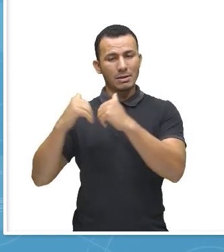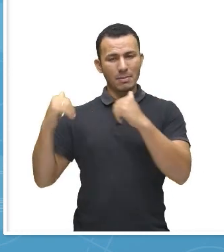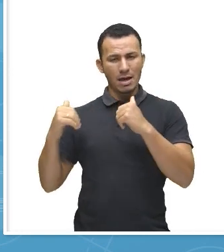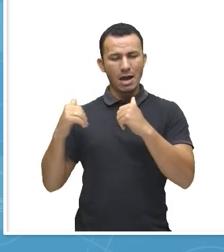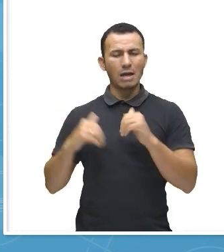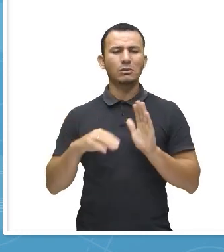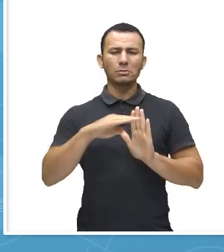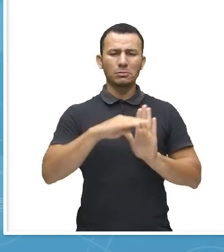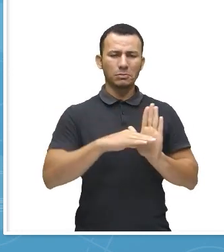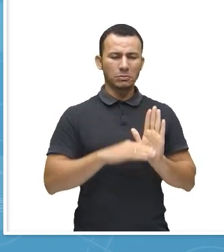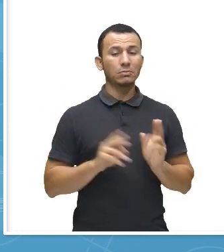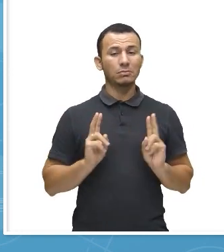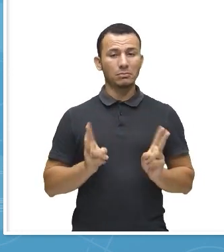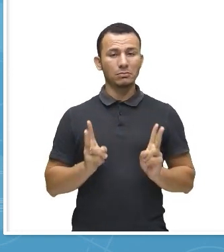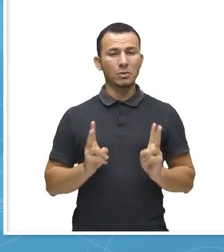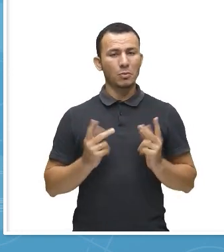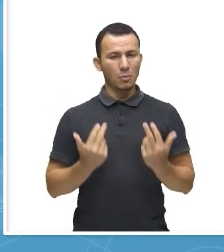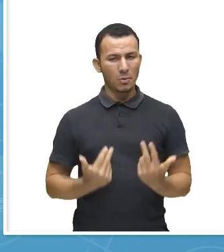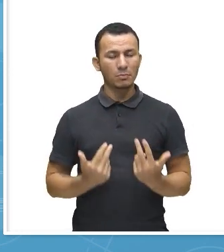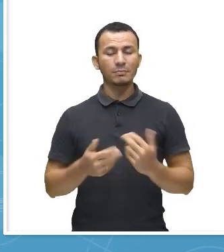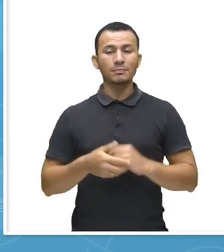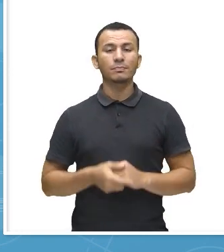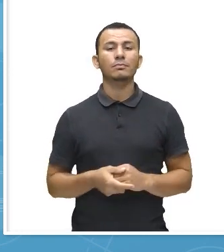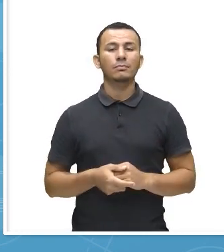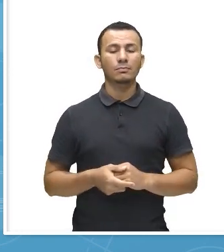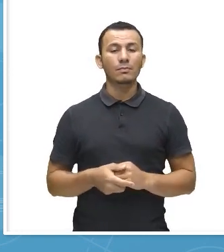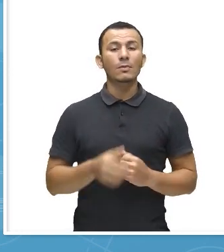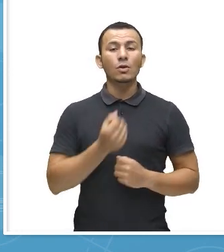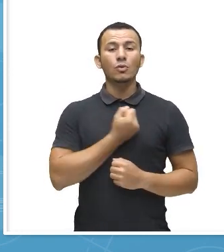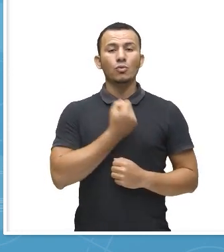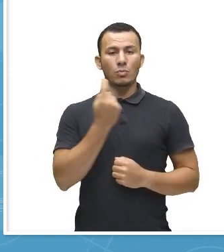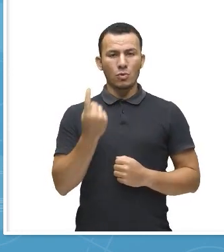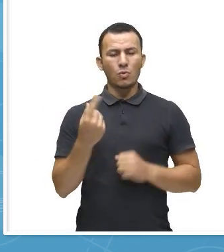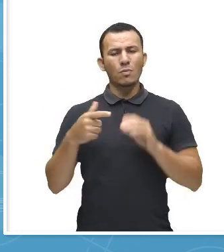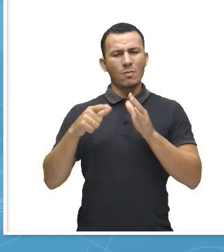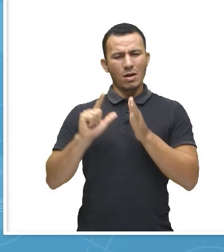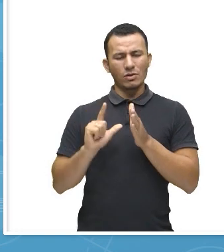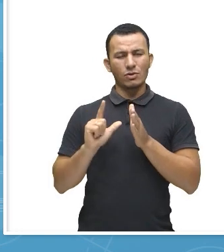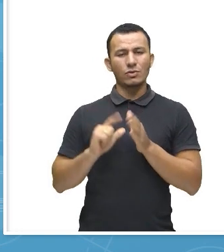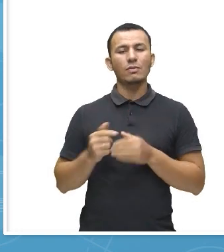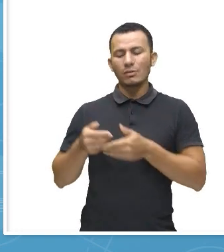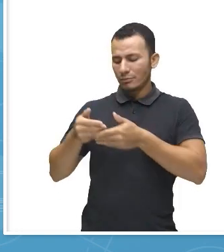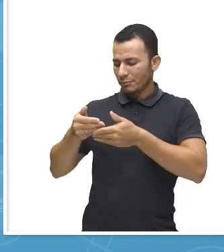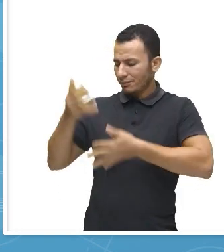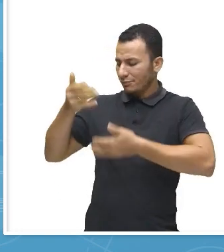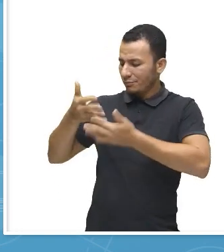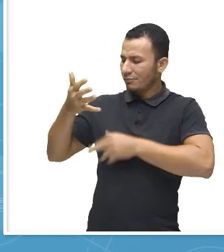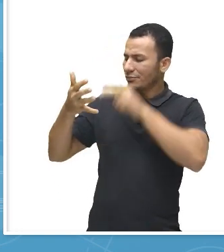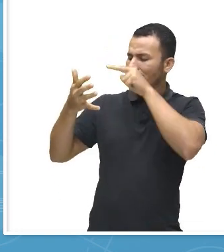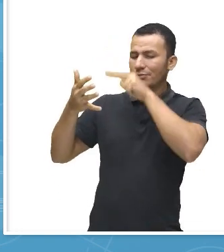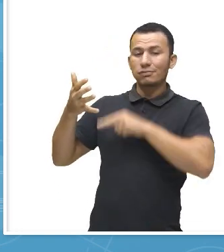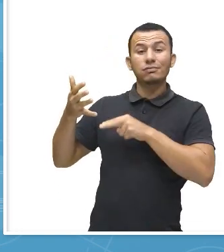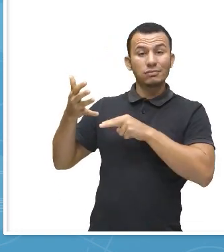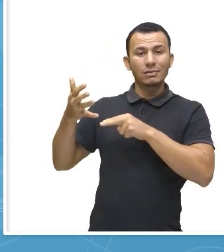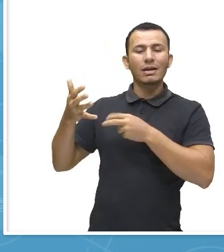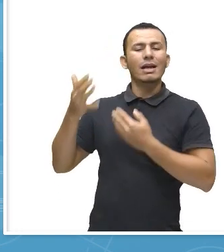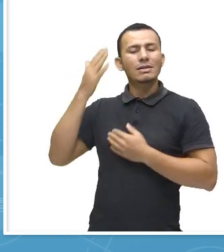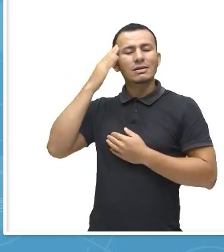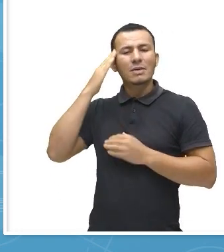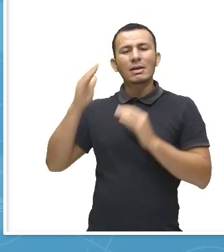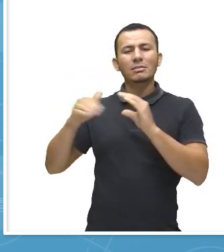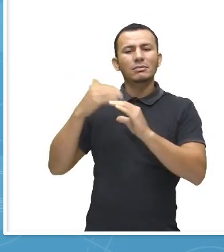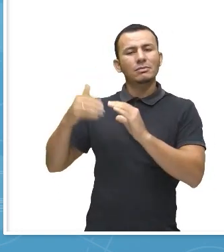diante. Antes da gente responder a nossa primeira questão, nós vamos dar aí uma olhada no nosso chat para a gente ver